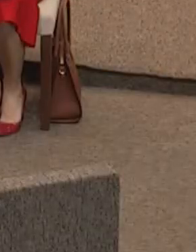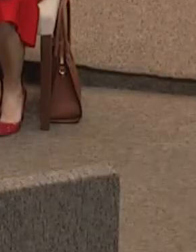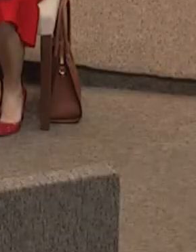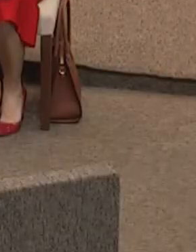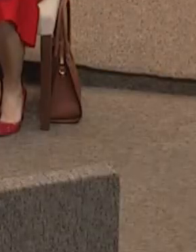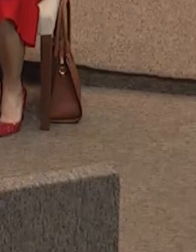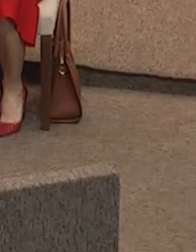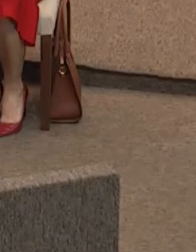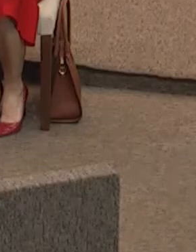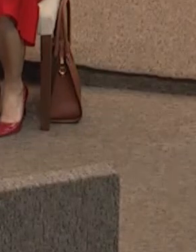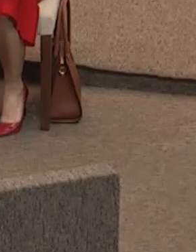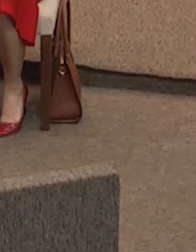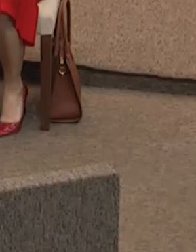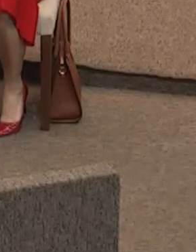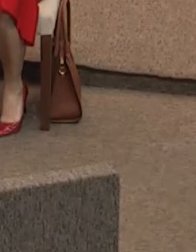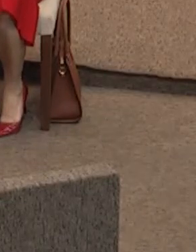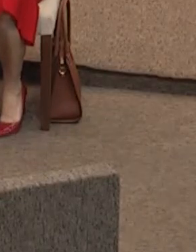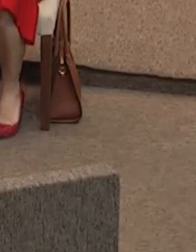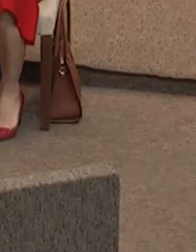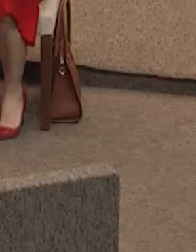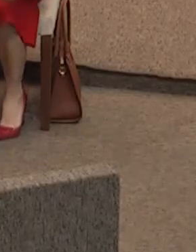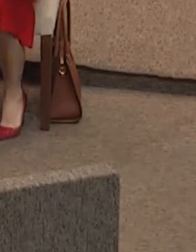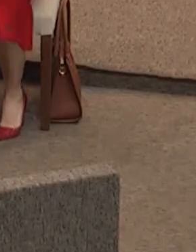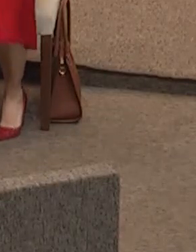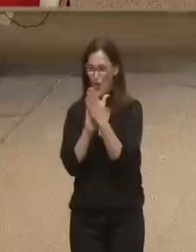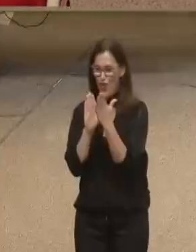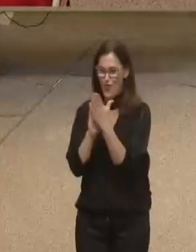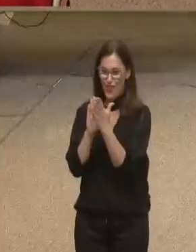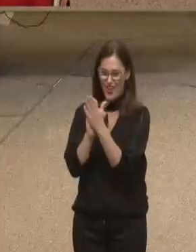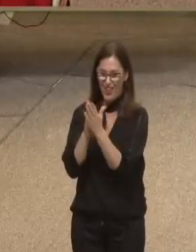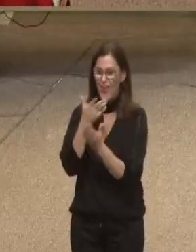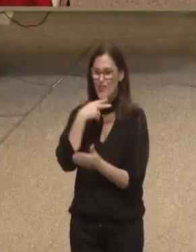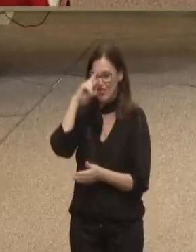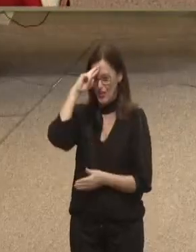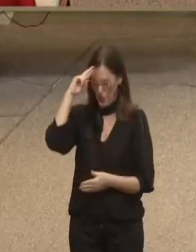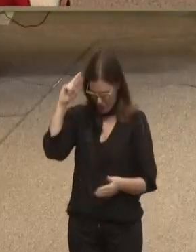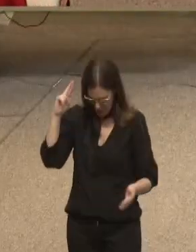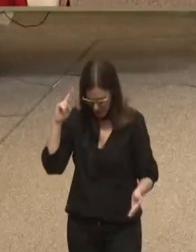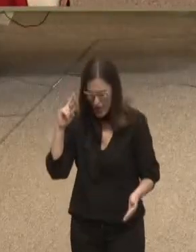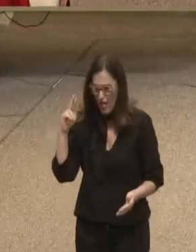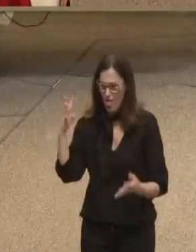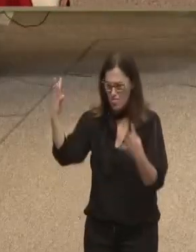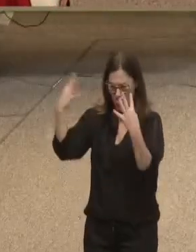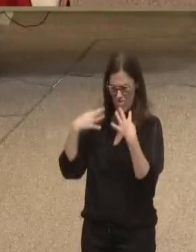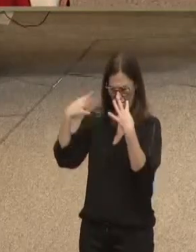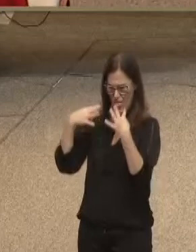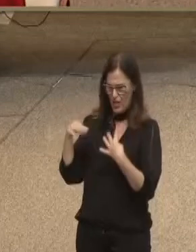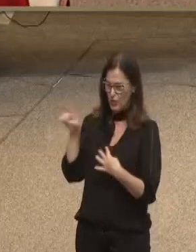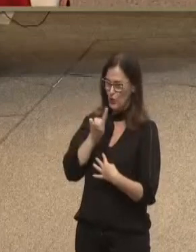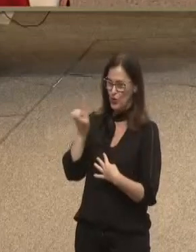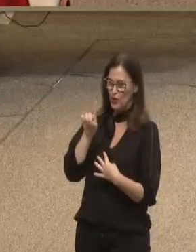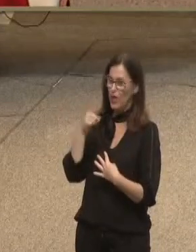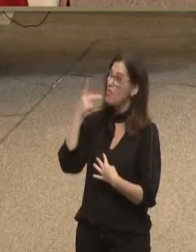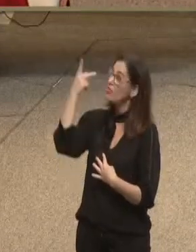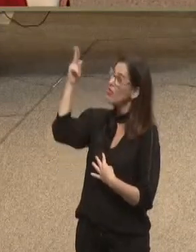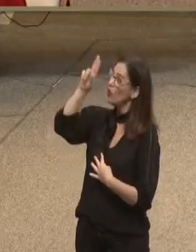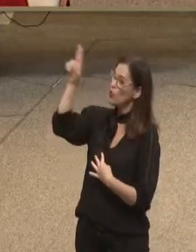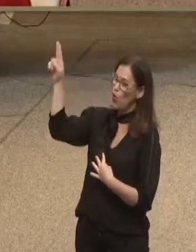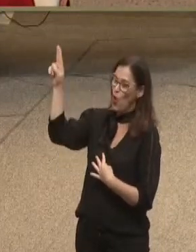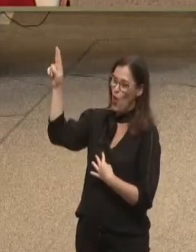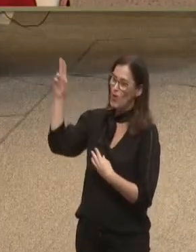Convido a igreja a se colocar em pé e juntos louvarmos ao nome do Senhor, não a nós, Senhor, mas ao teu nome da glória.